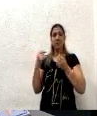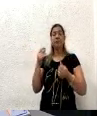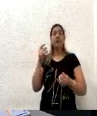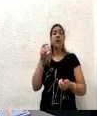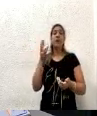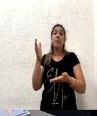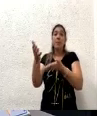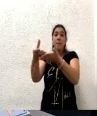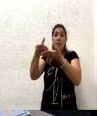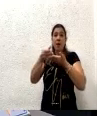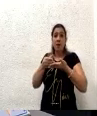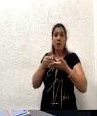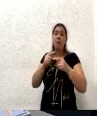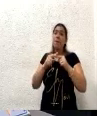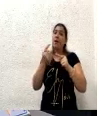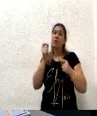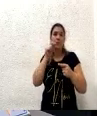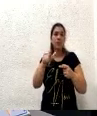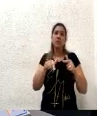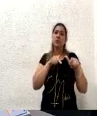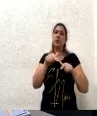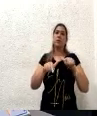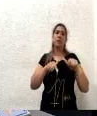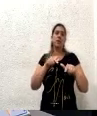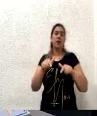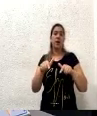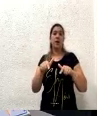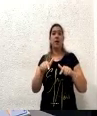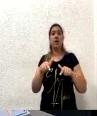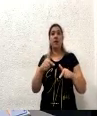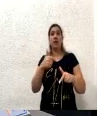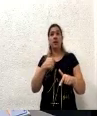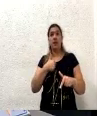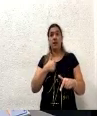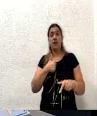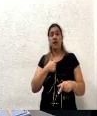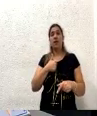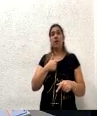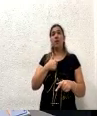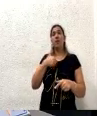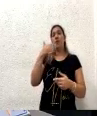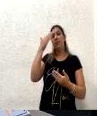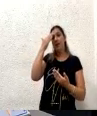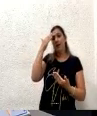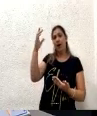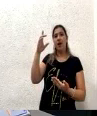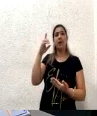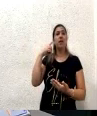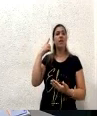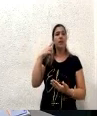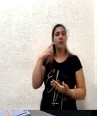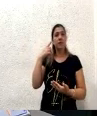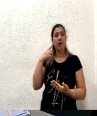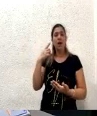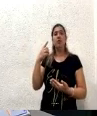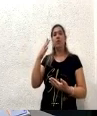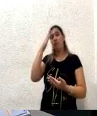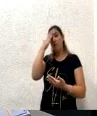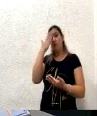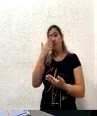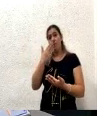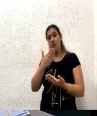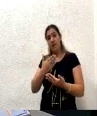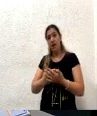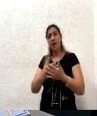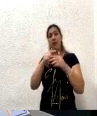efetuar. Eu sou muito grata aos deputados que realmente tiveram a confiança aqui